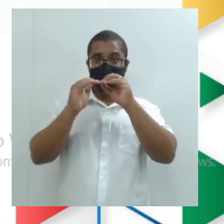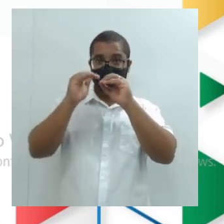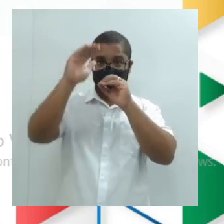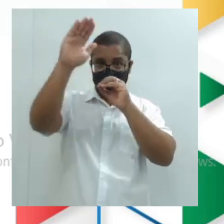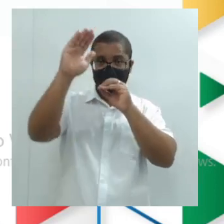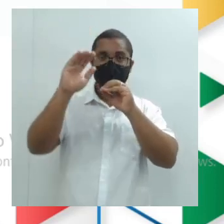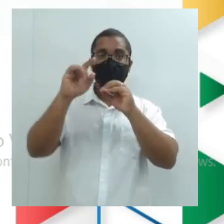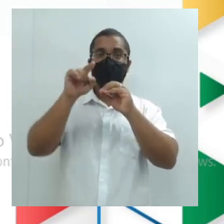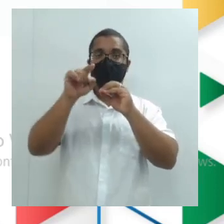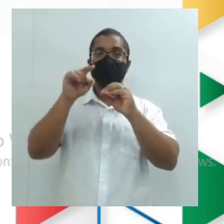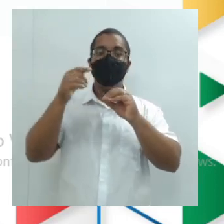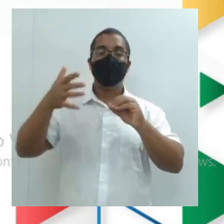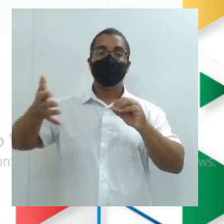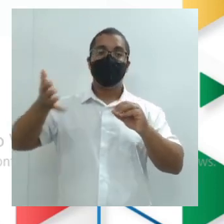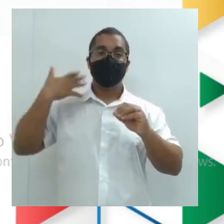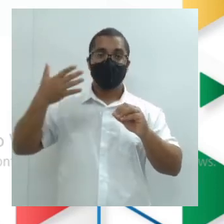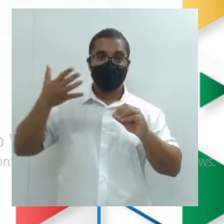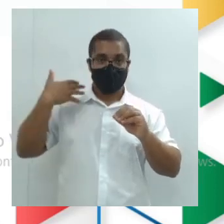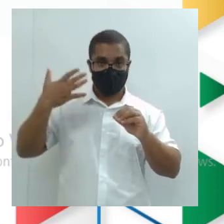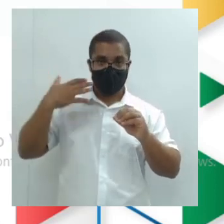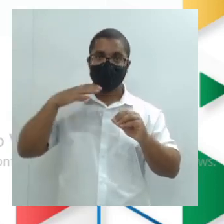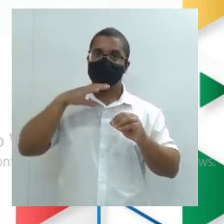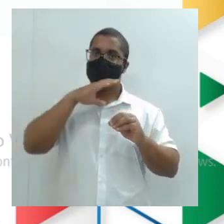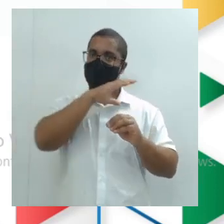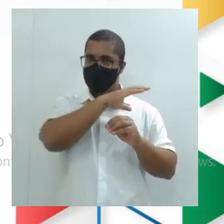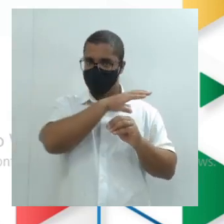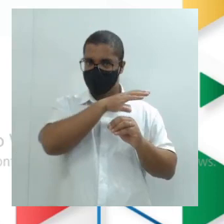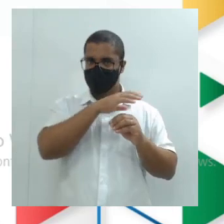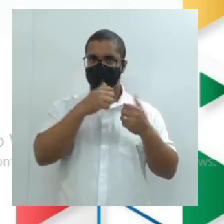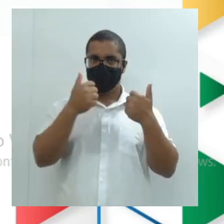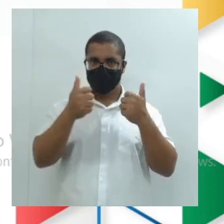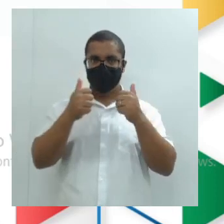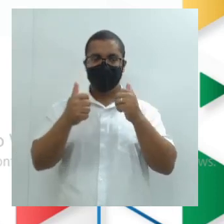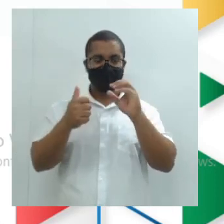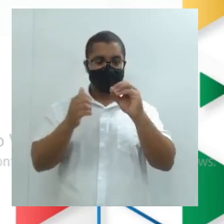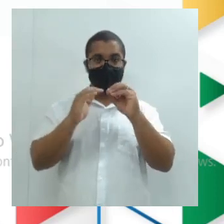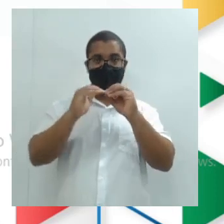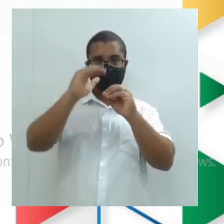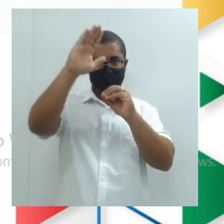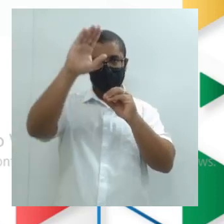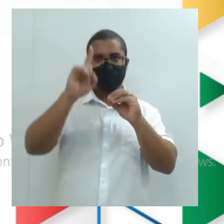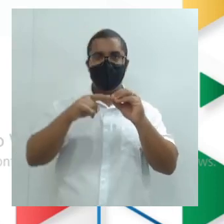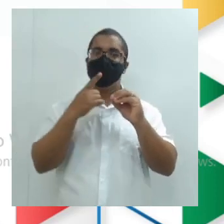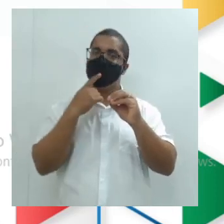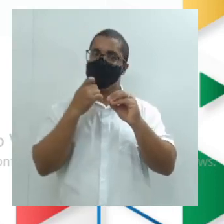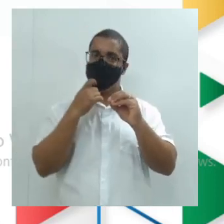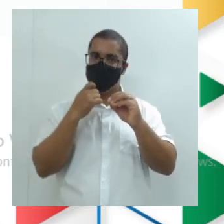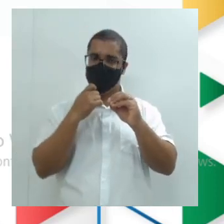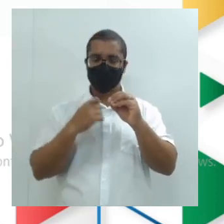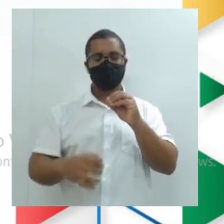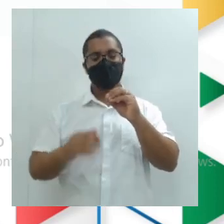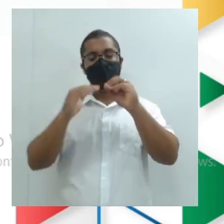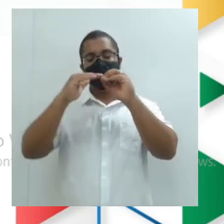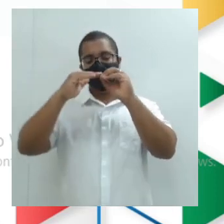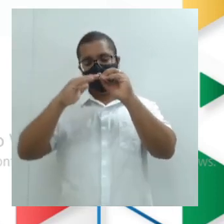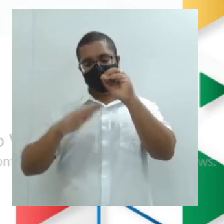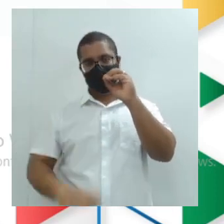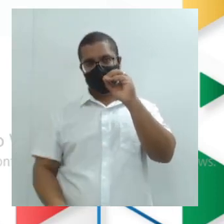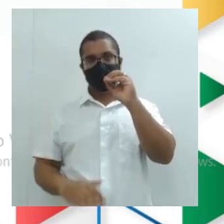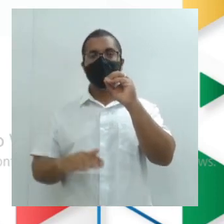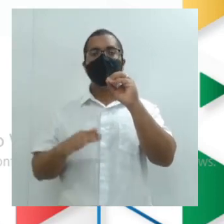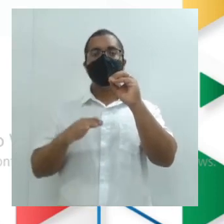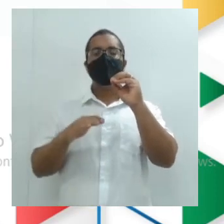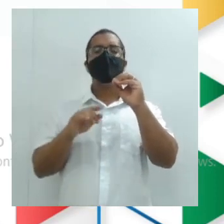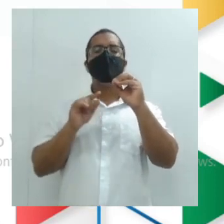temperatura está quente, tá bom? É acima do zero, como a gente está vendo aí em vermelho. E se for abaixo, como a gente está